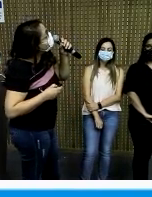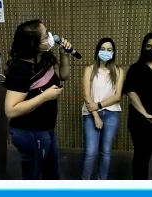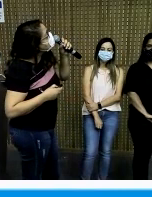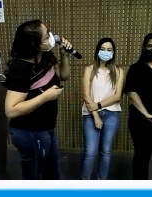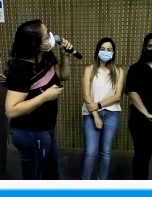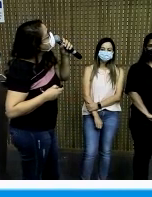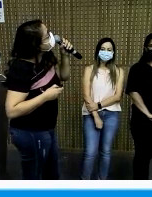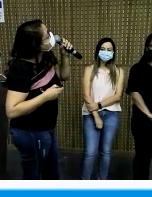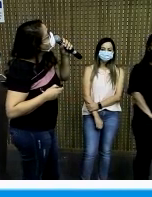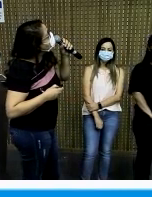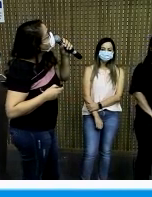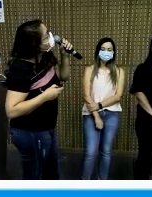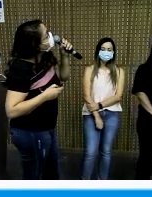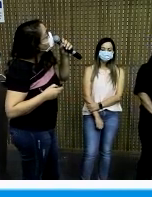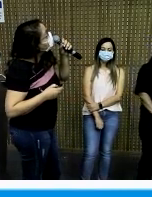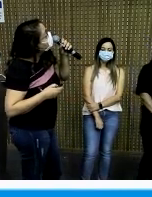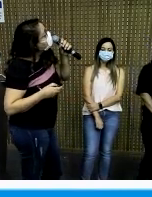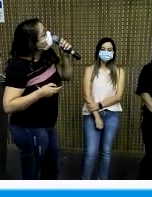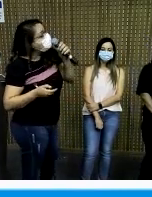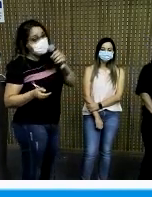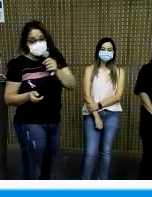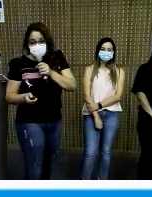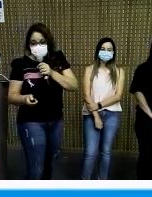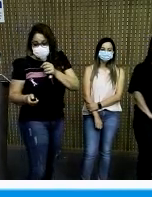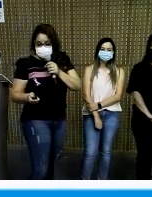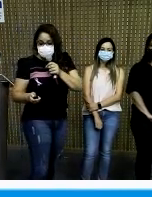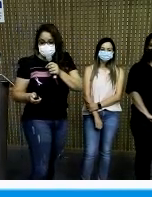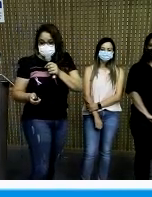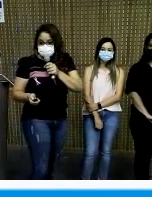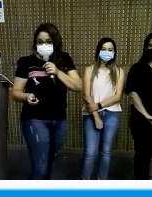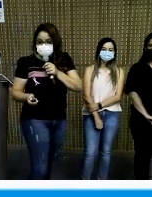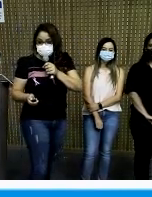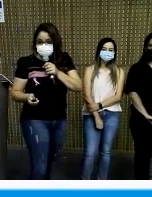uma capacitação já do pós-Covid.